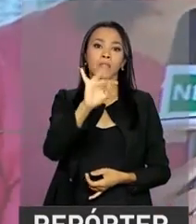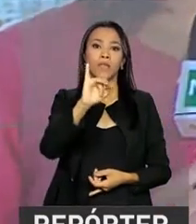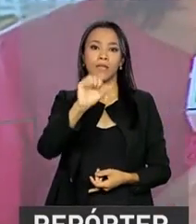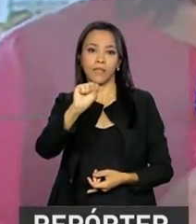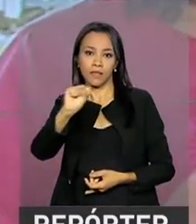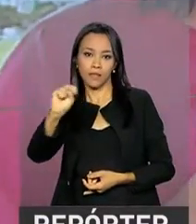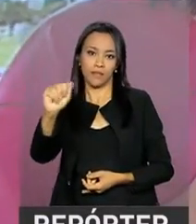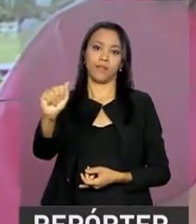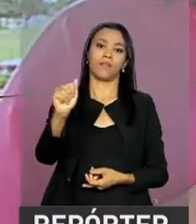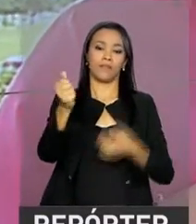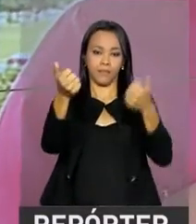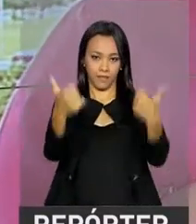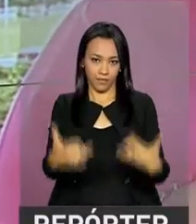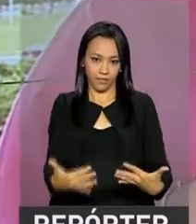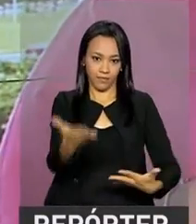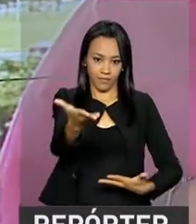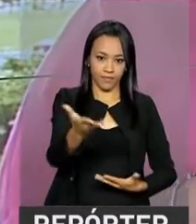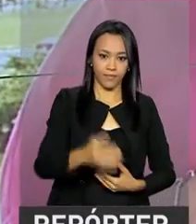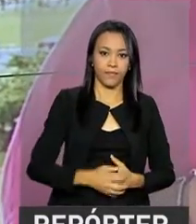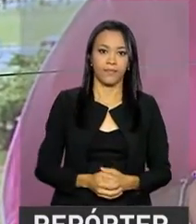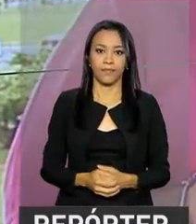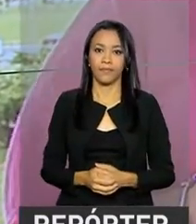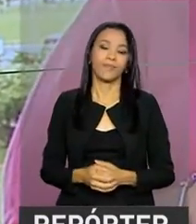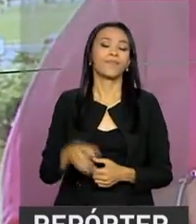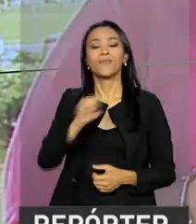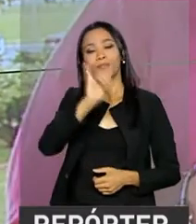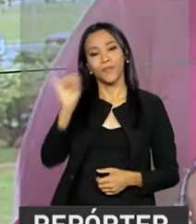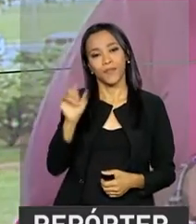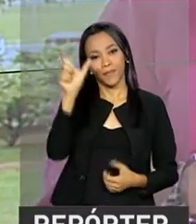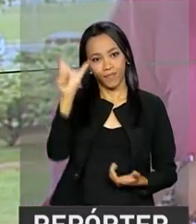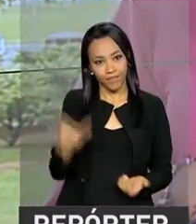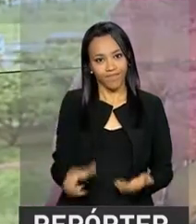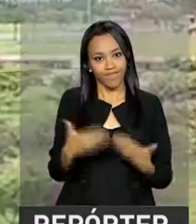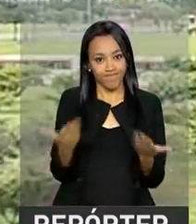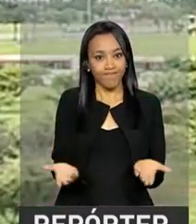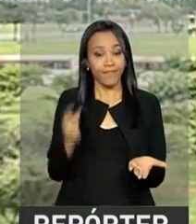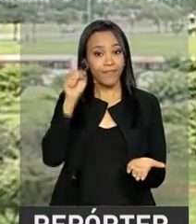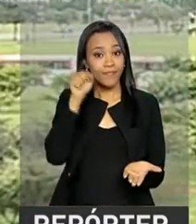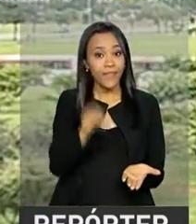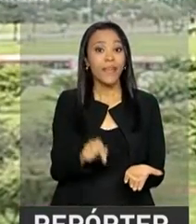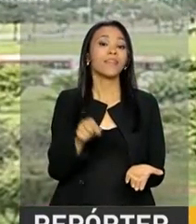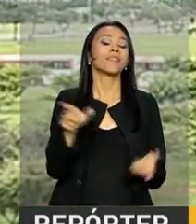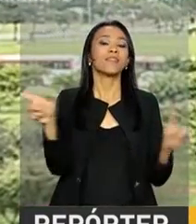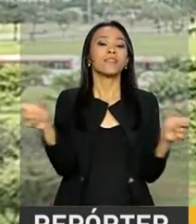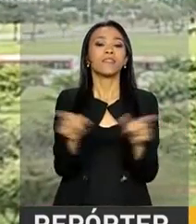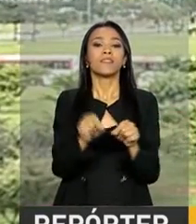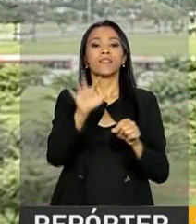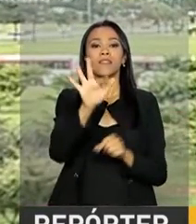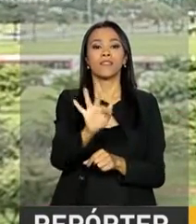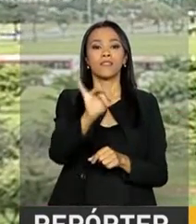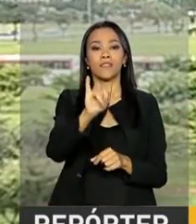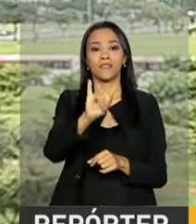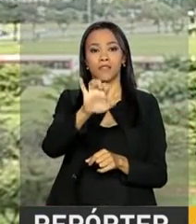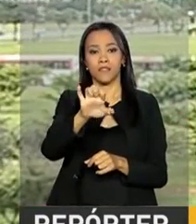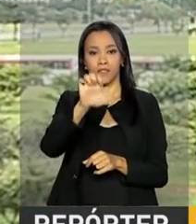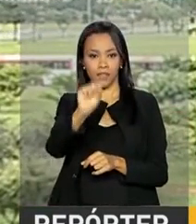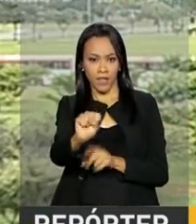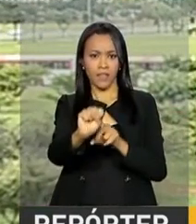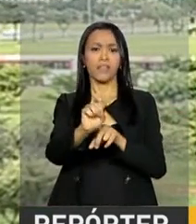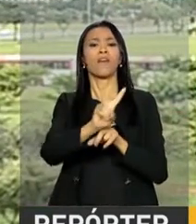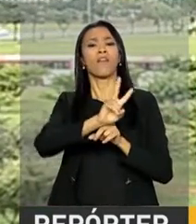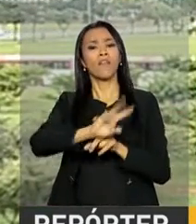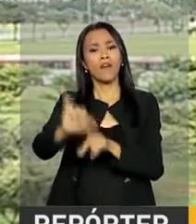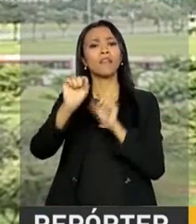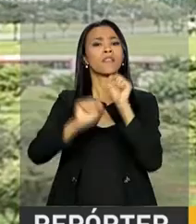vivo agora 8 a isso o leandro nessa edição do fierro fundo de financiamento estudantil vão ser